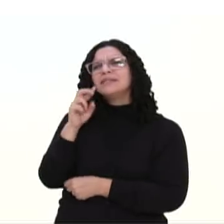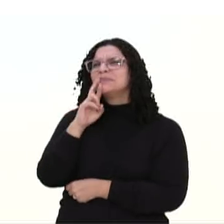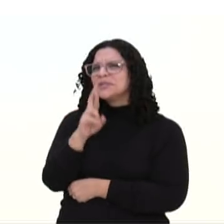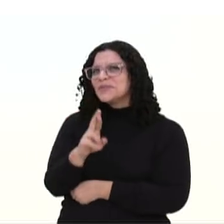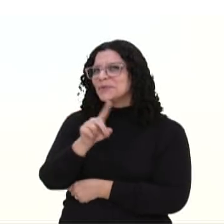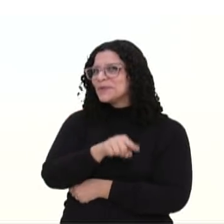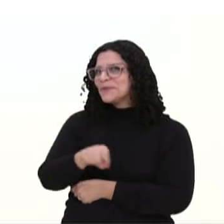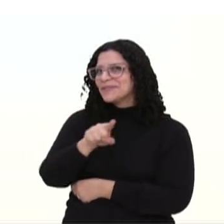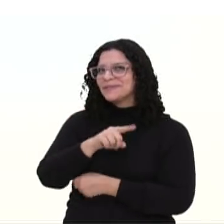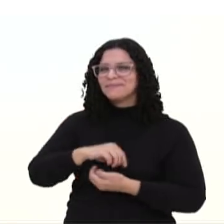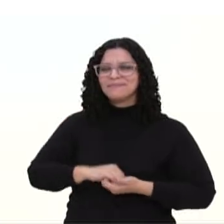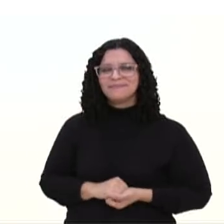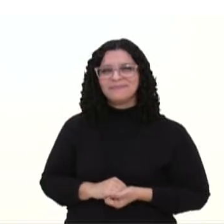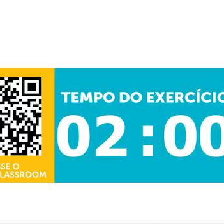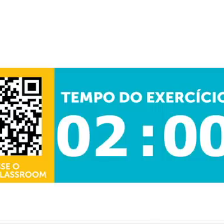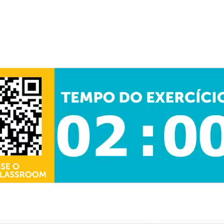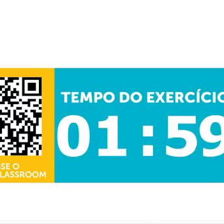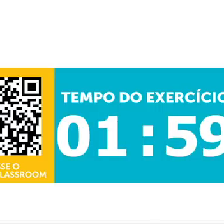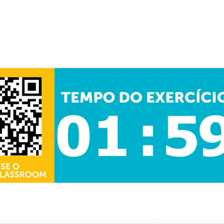com vocês.